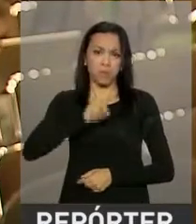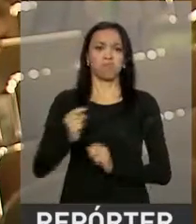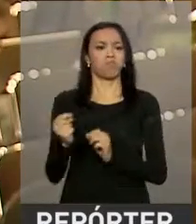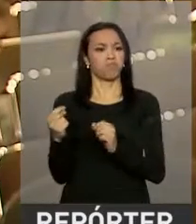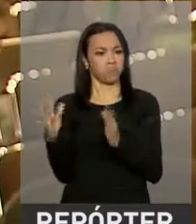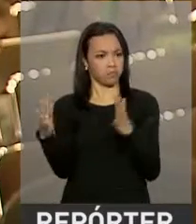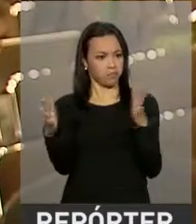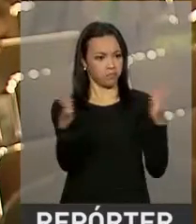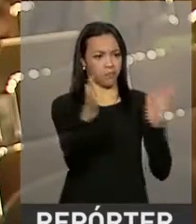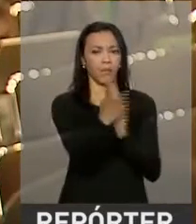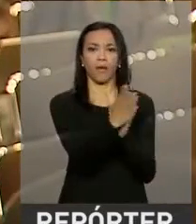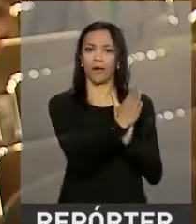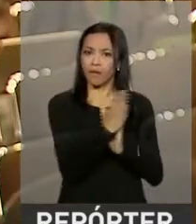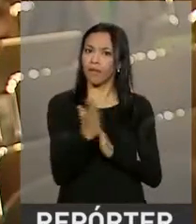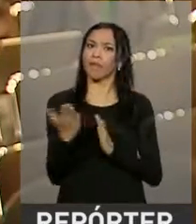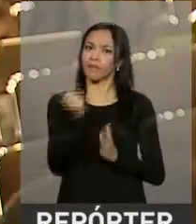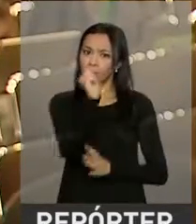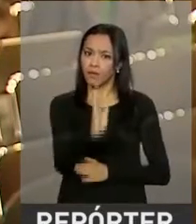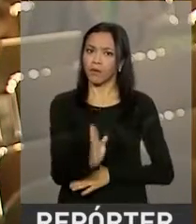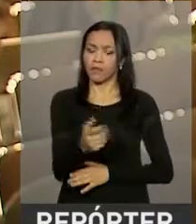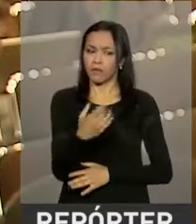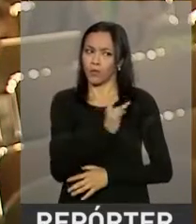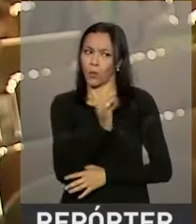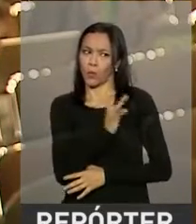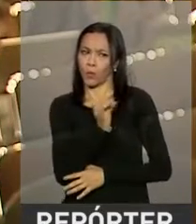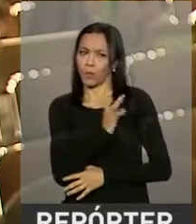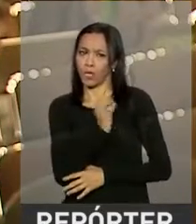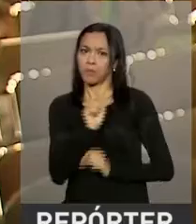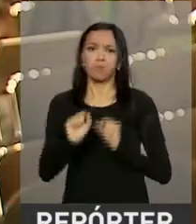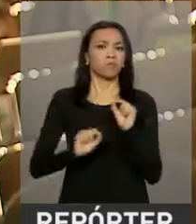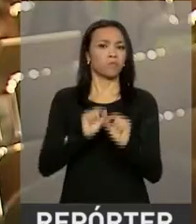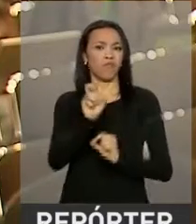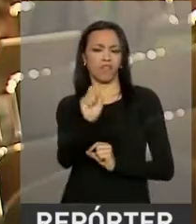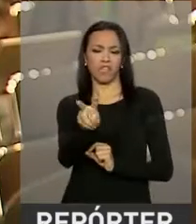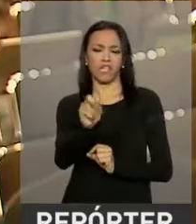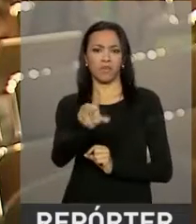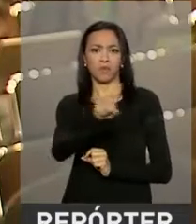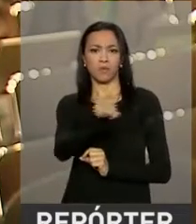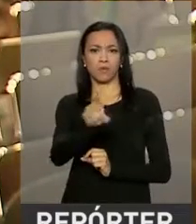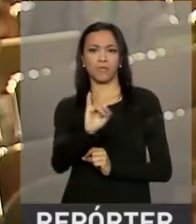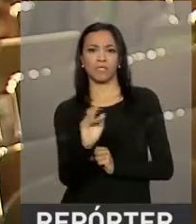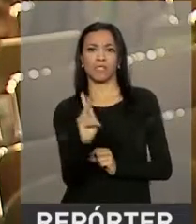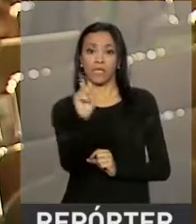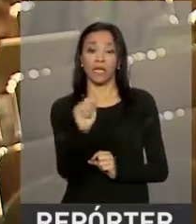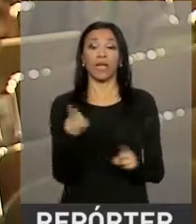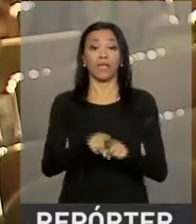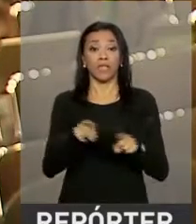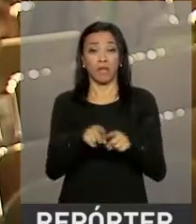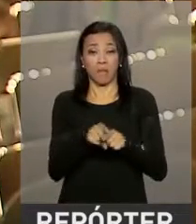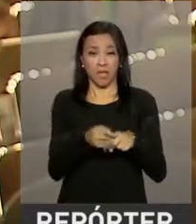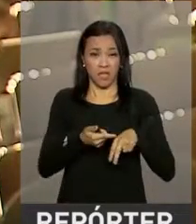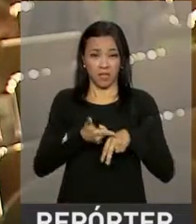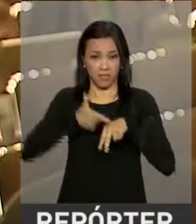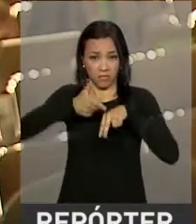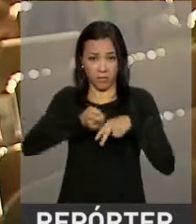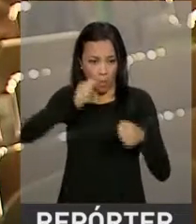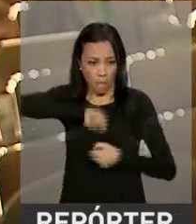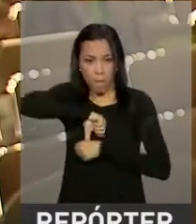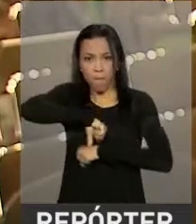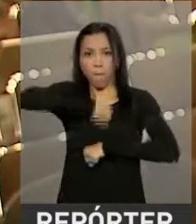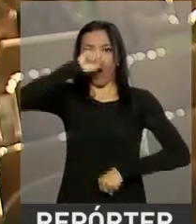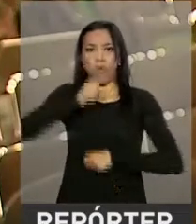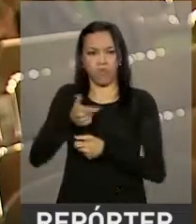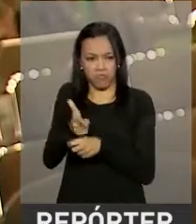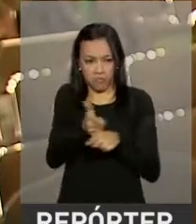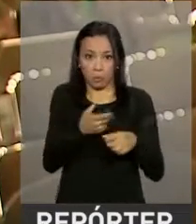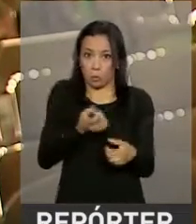elogios. Disse que ficou com medo por causa do vírus Zika, além do risco de terrorismo. Mas se surpreendeu com